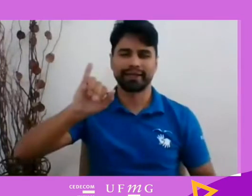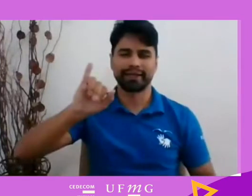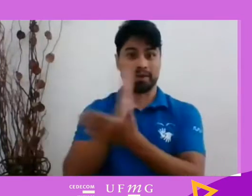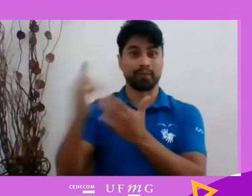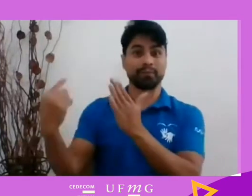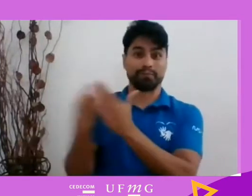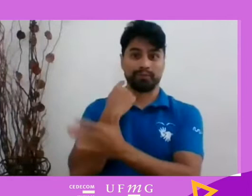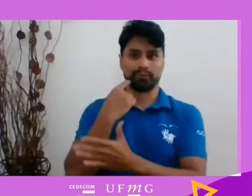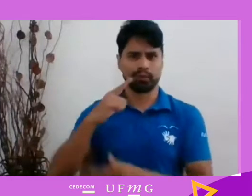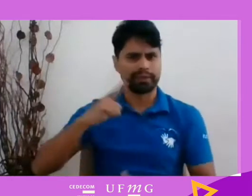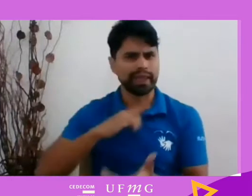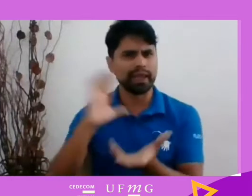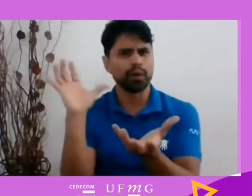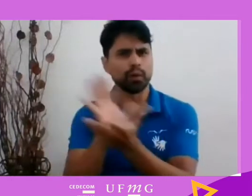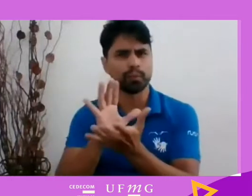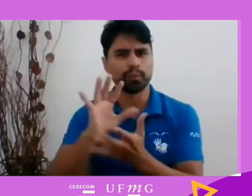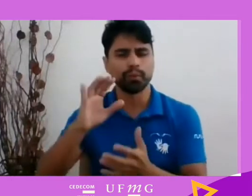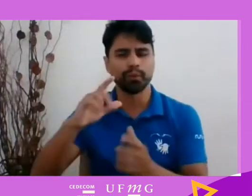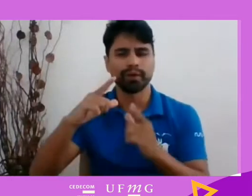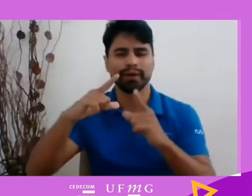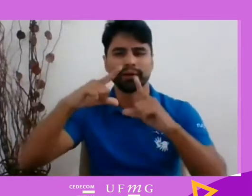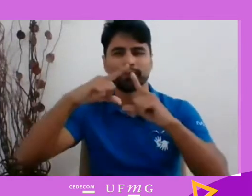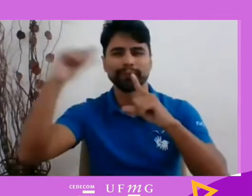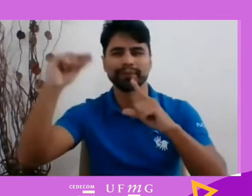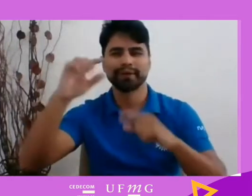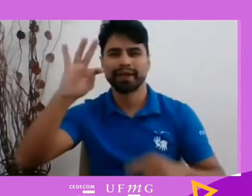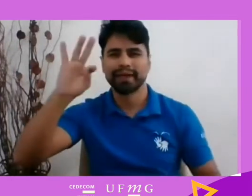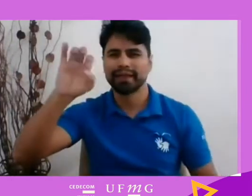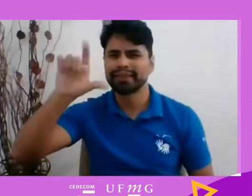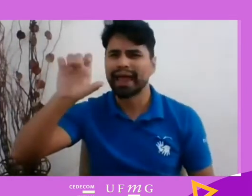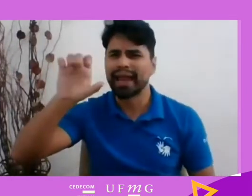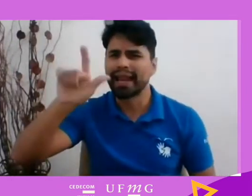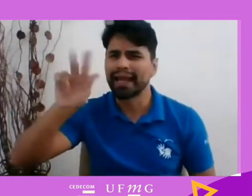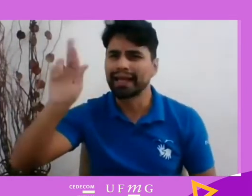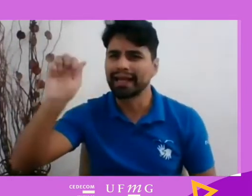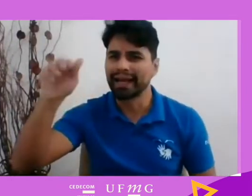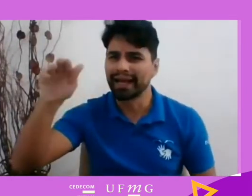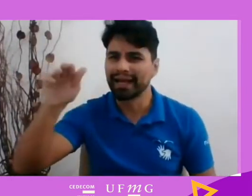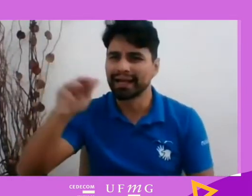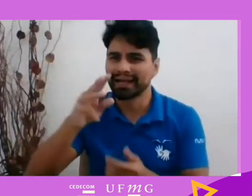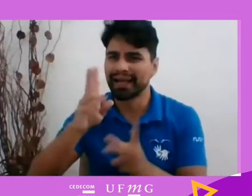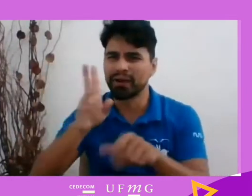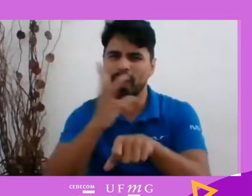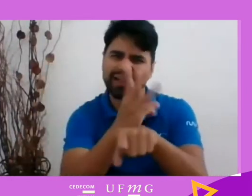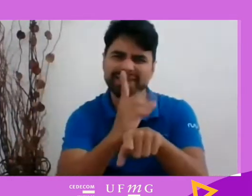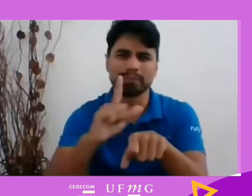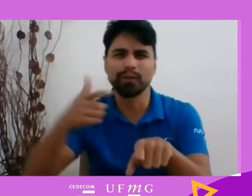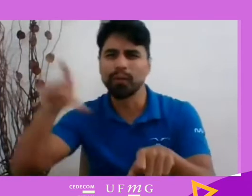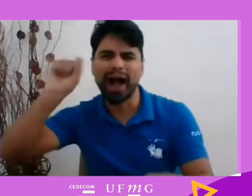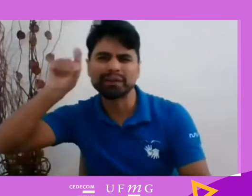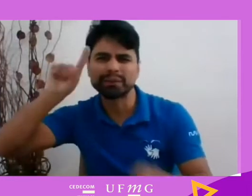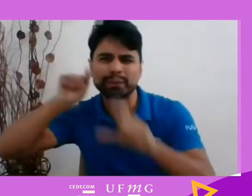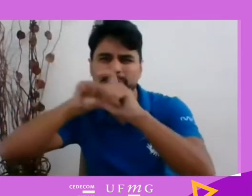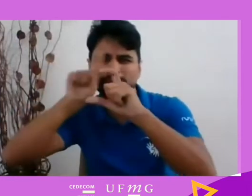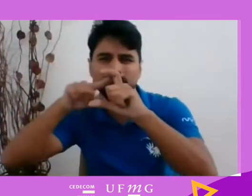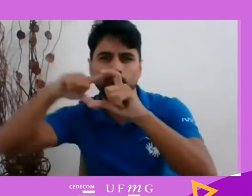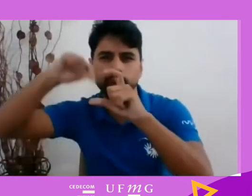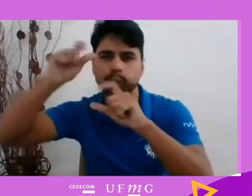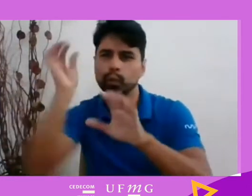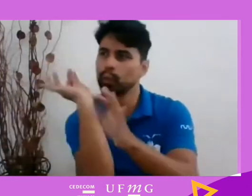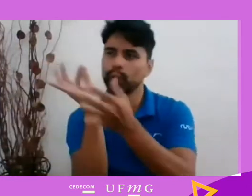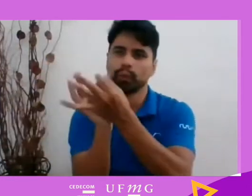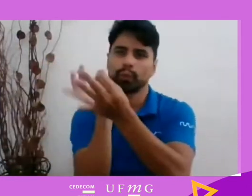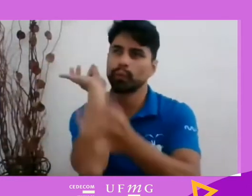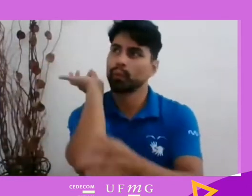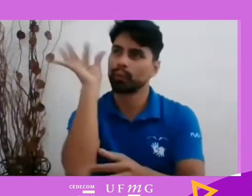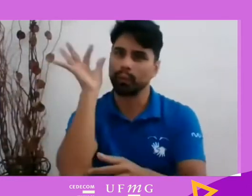UFMG tem um boletim UFMG que também está passando pelo Telegram. Então, se você quiser receber notícias, informes da universidade, é só